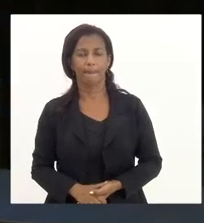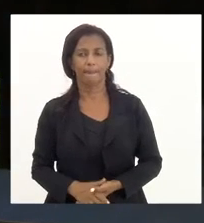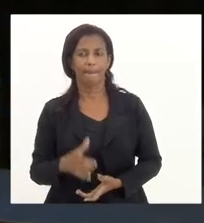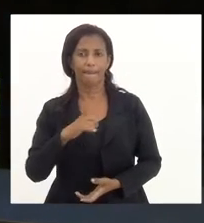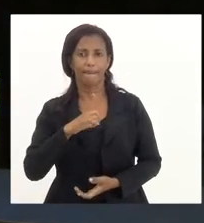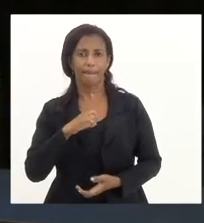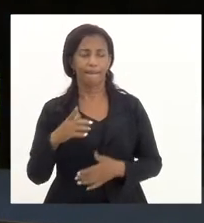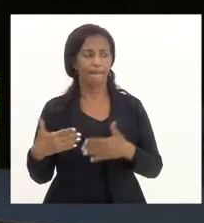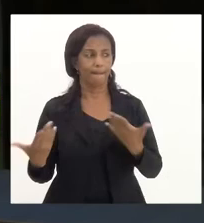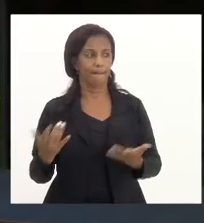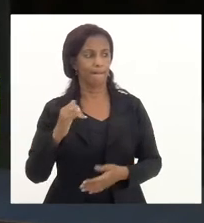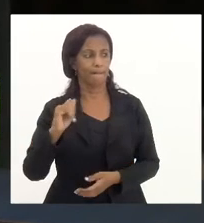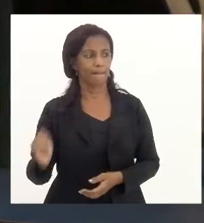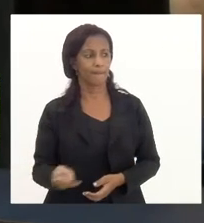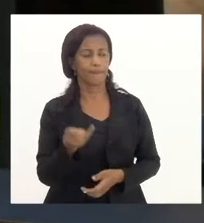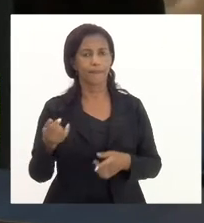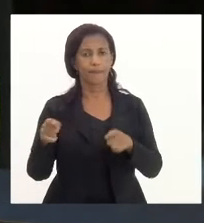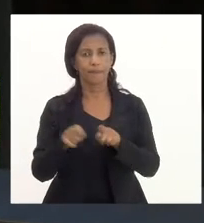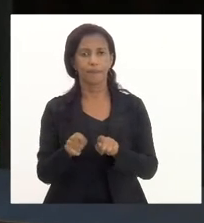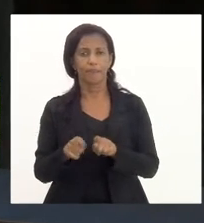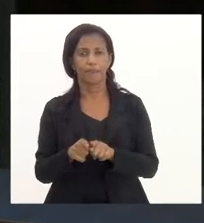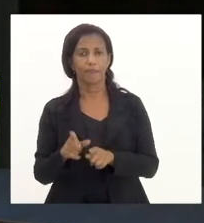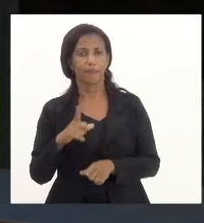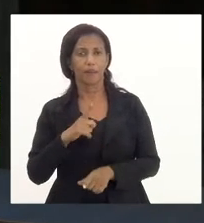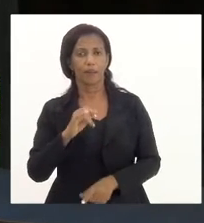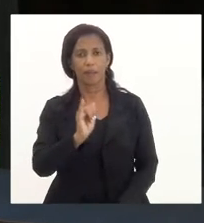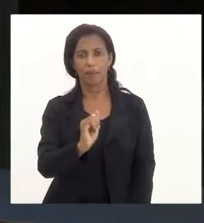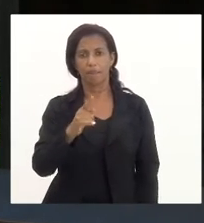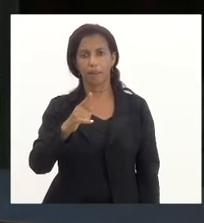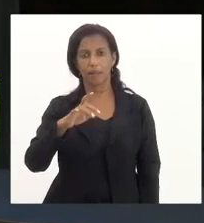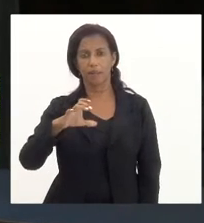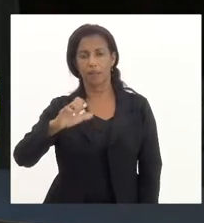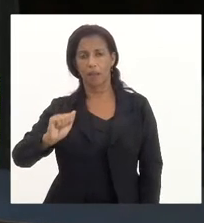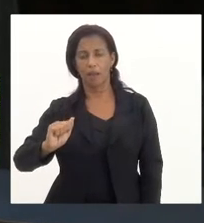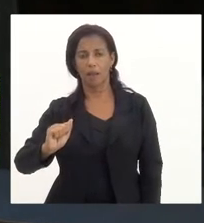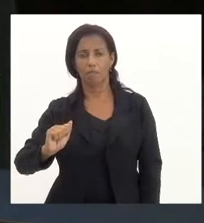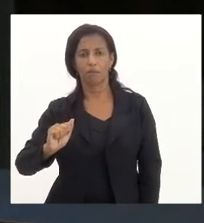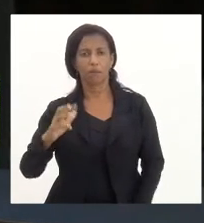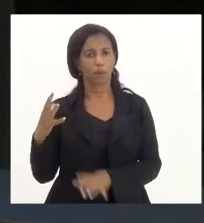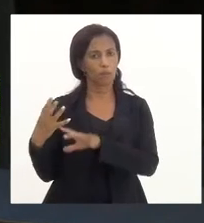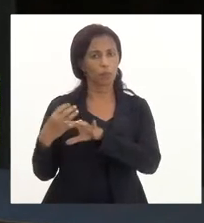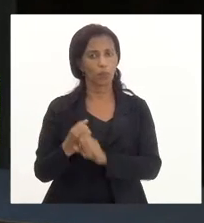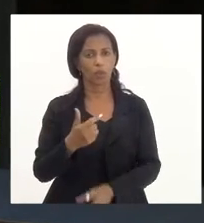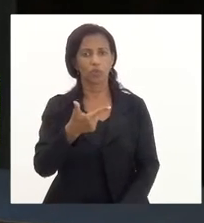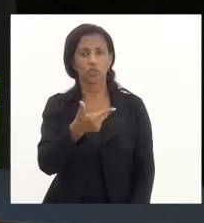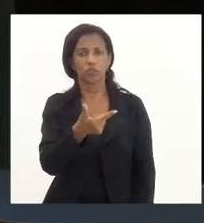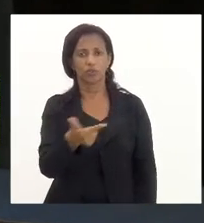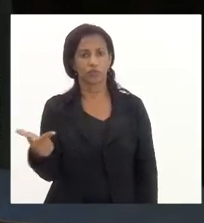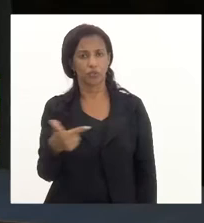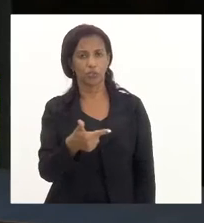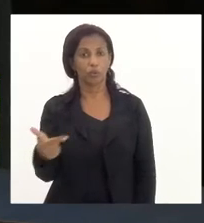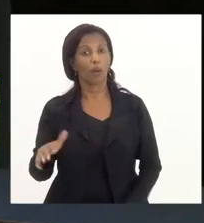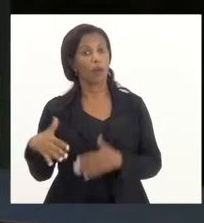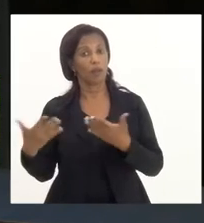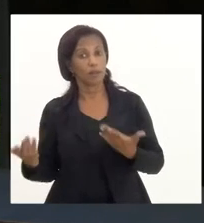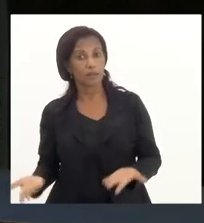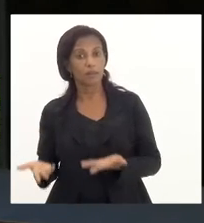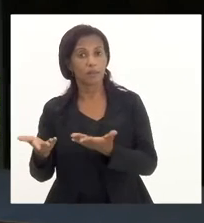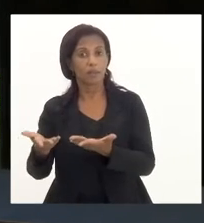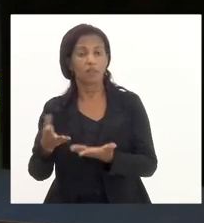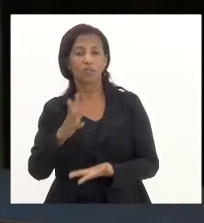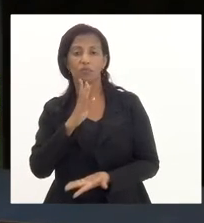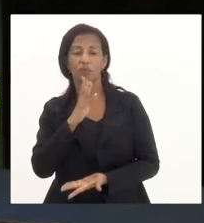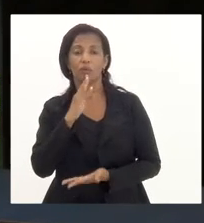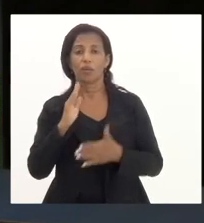termos então a possibilidade também de ter o IPCA apurado no início do ano de 2022 aí aí sim